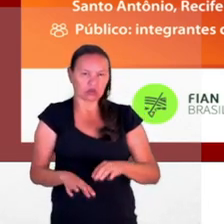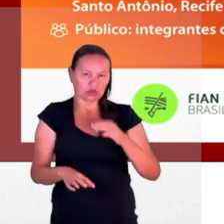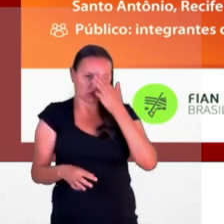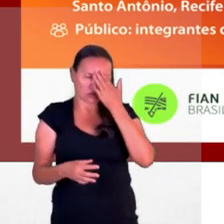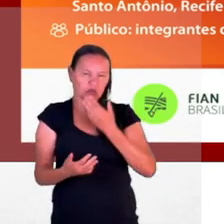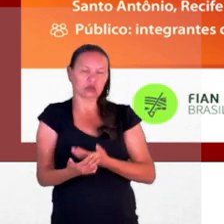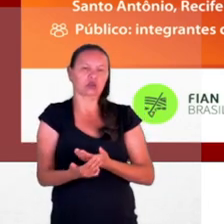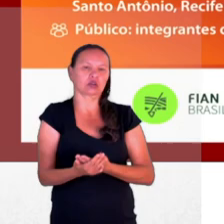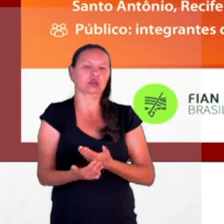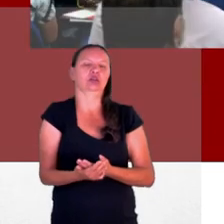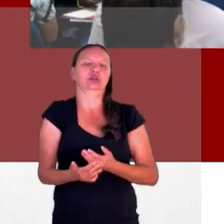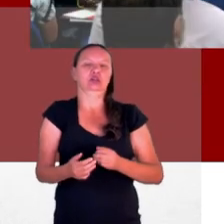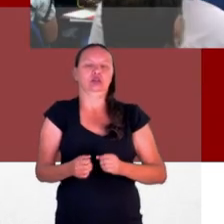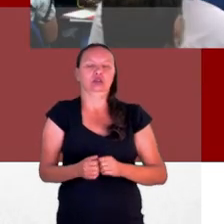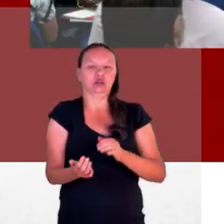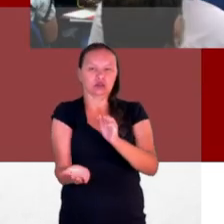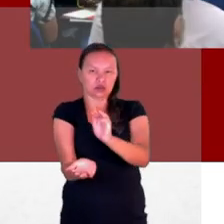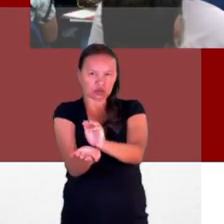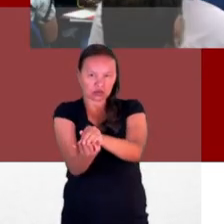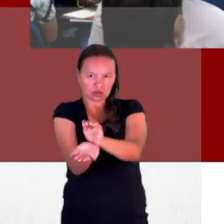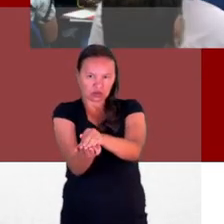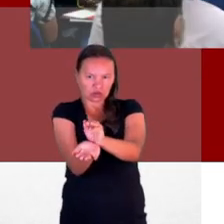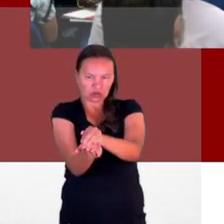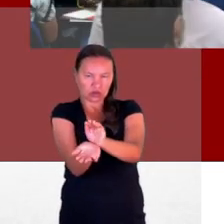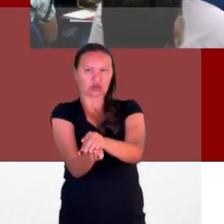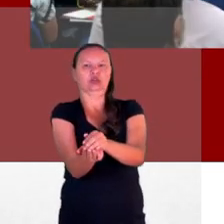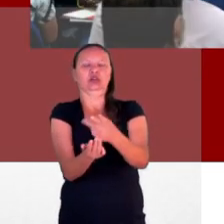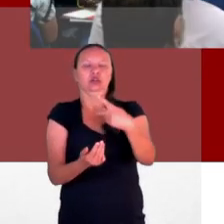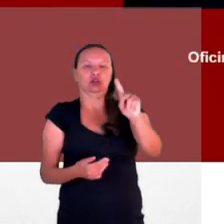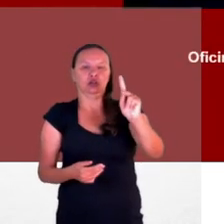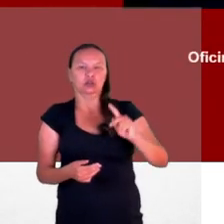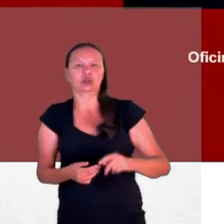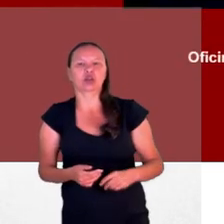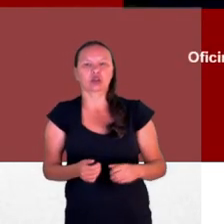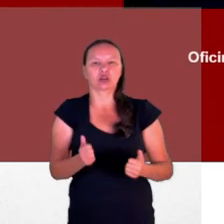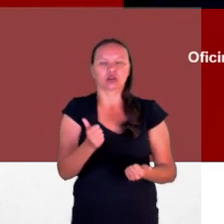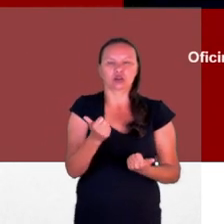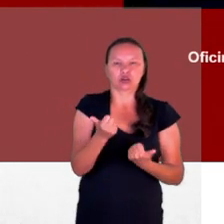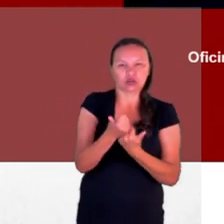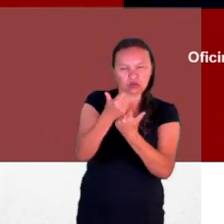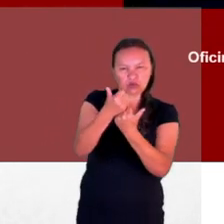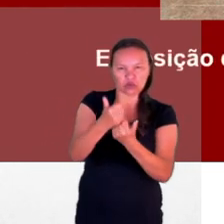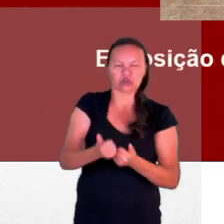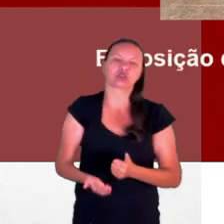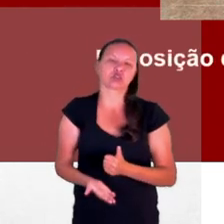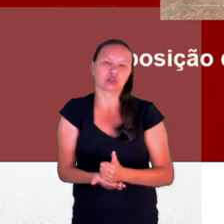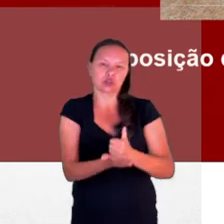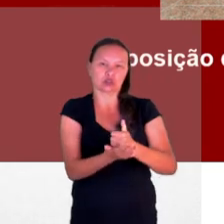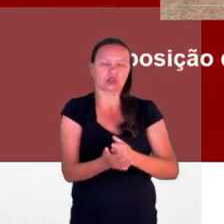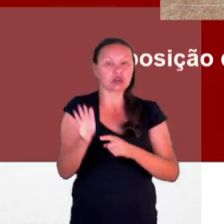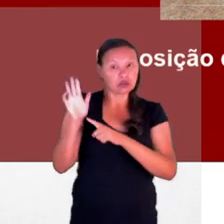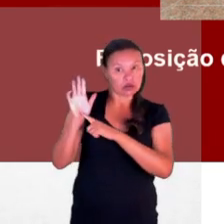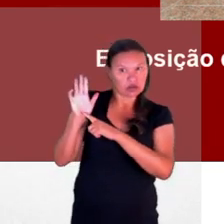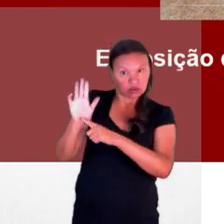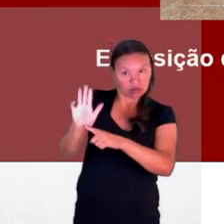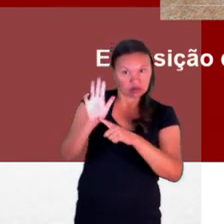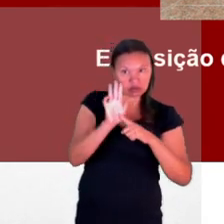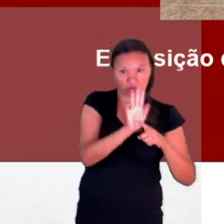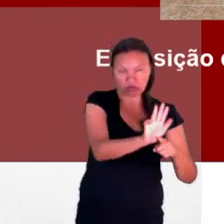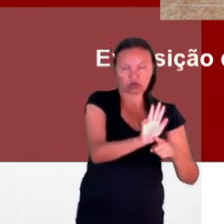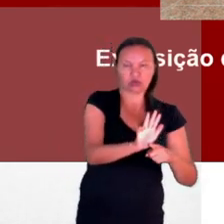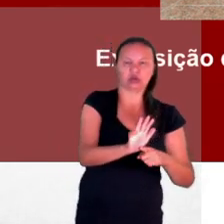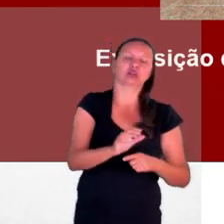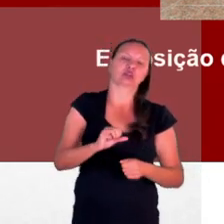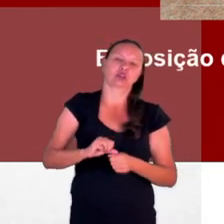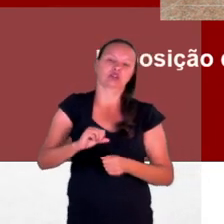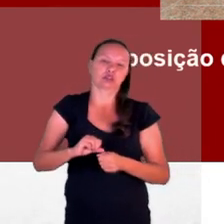equipe lá estiveram em Pernambuco nos capacitando Tá aí uma umas fotos mostrando isto fizemos